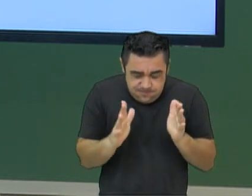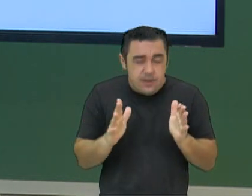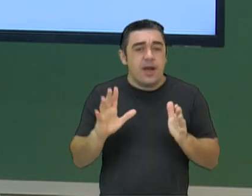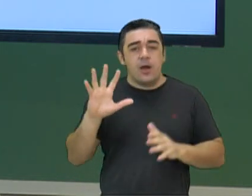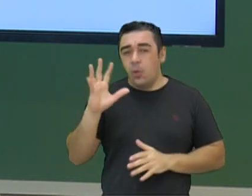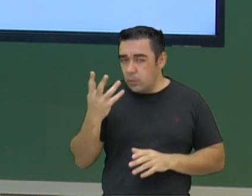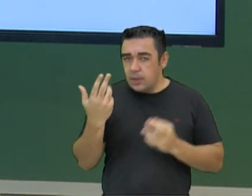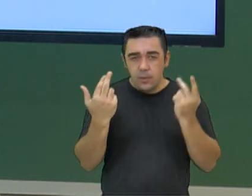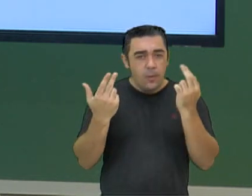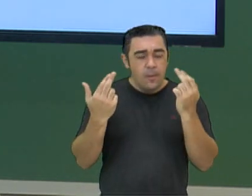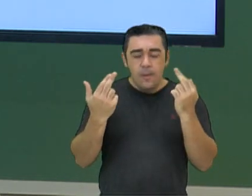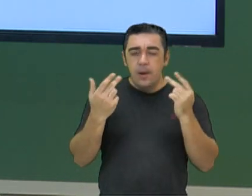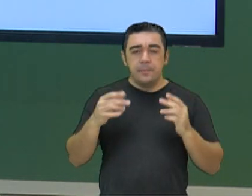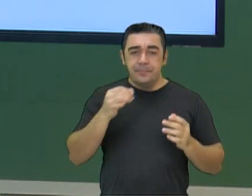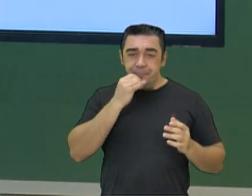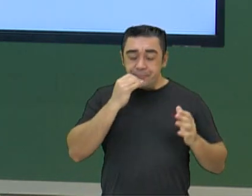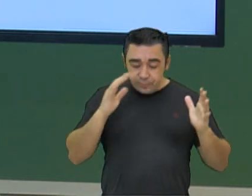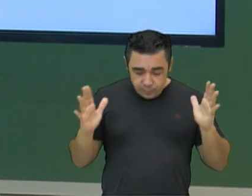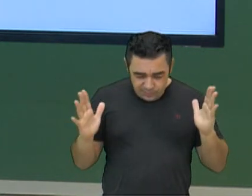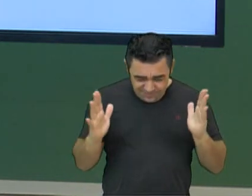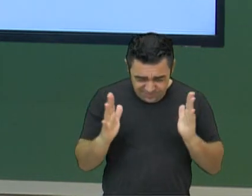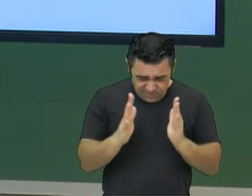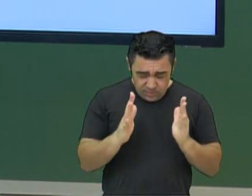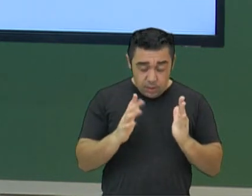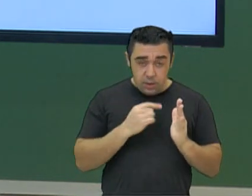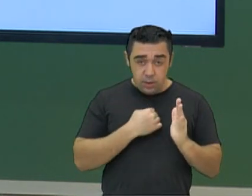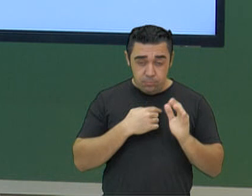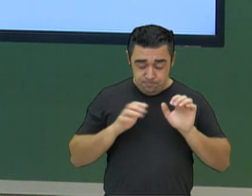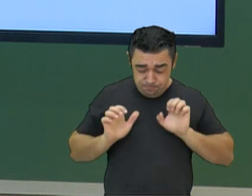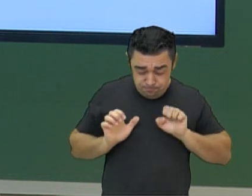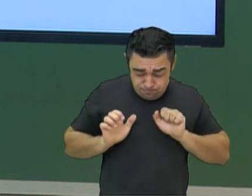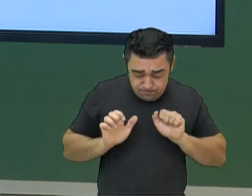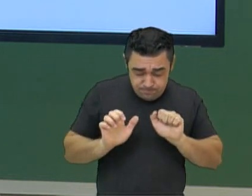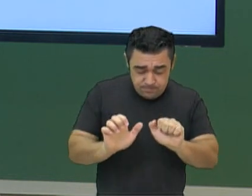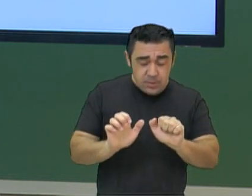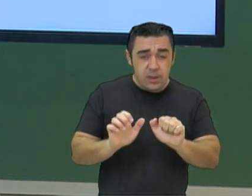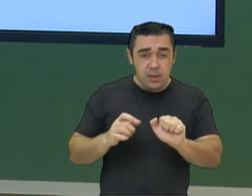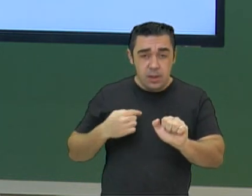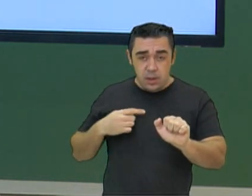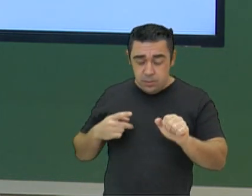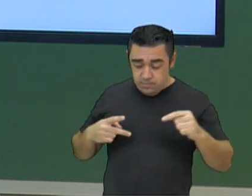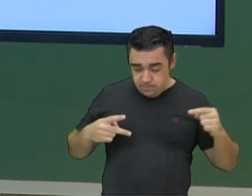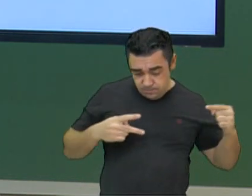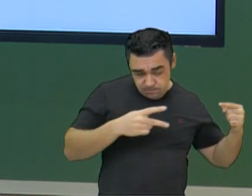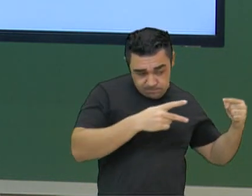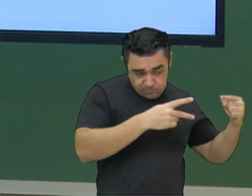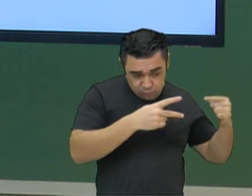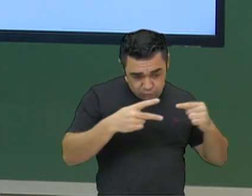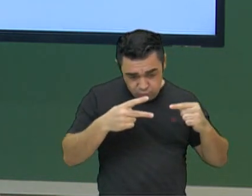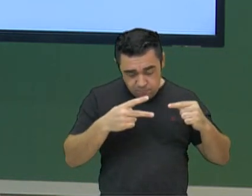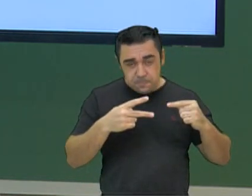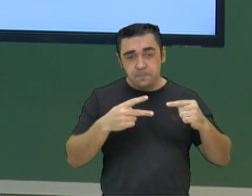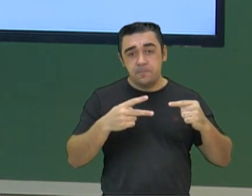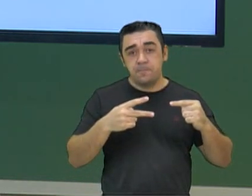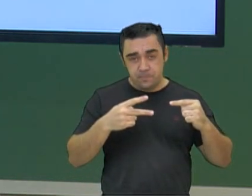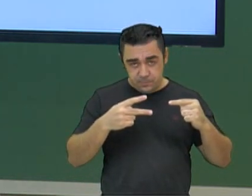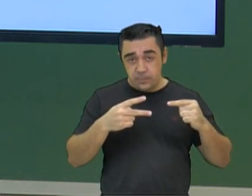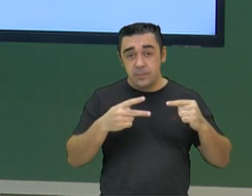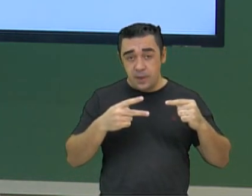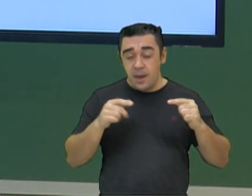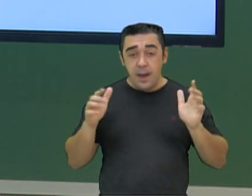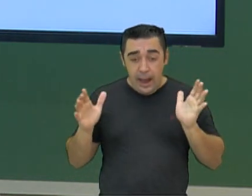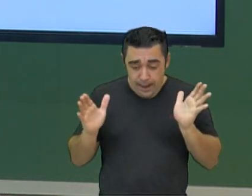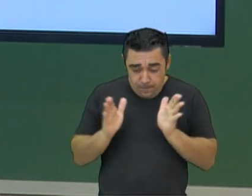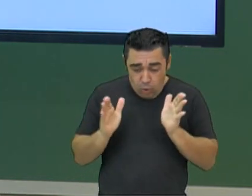da mesma forma. A força de compressão, que a pessoa está fazendo, a mola vai tentar da mesma forma empurrar,